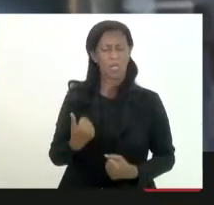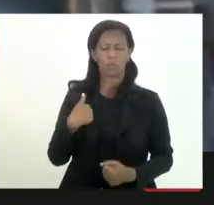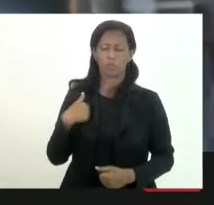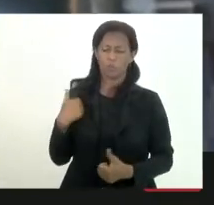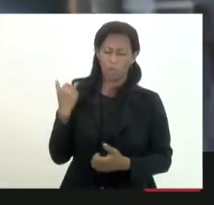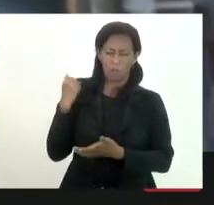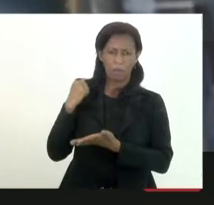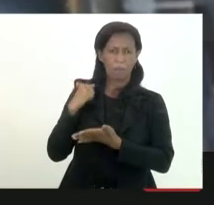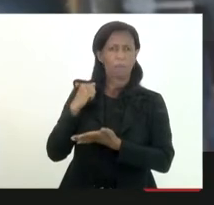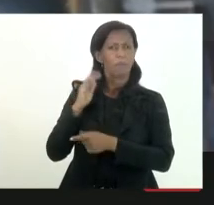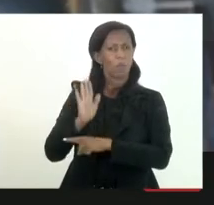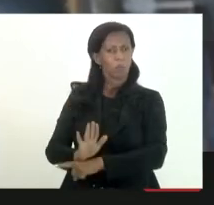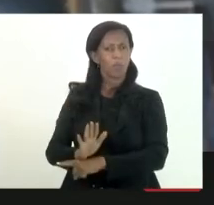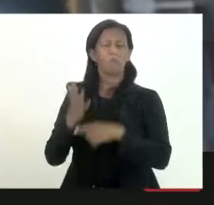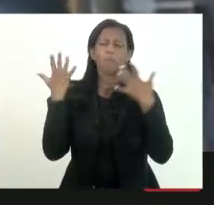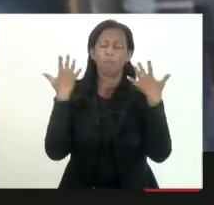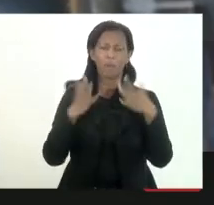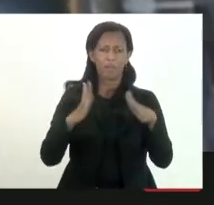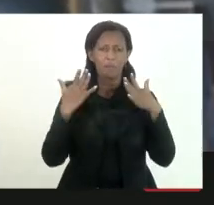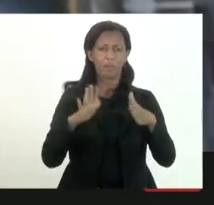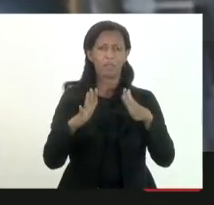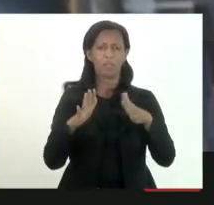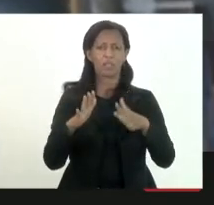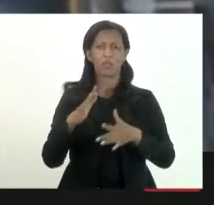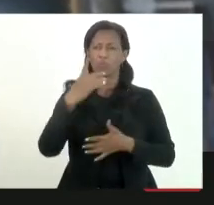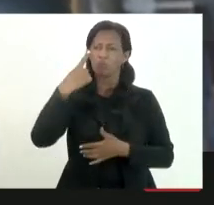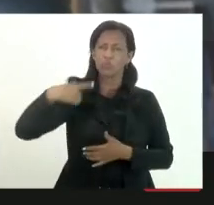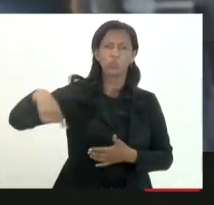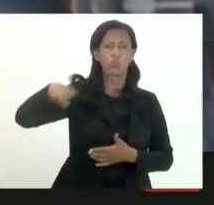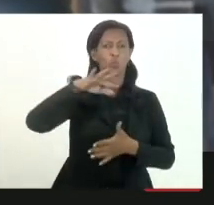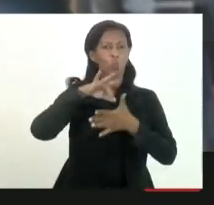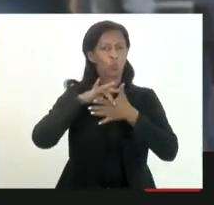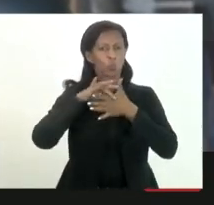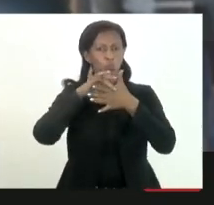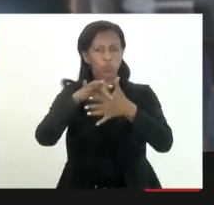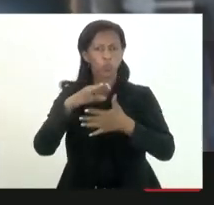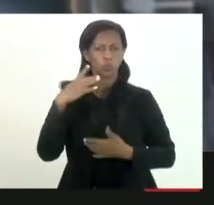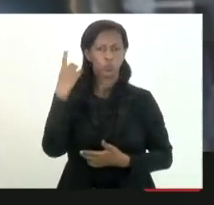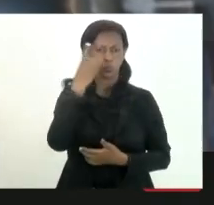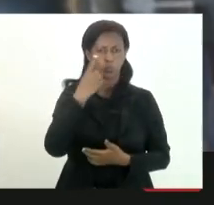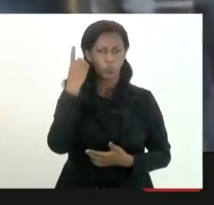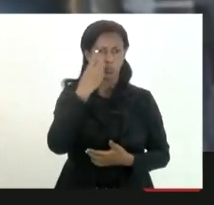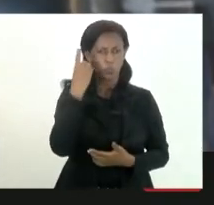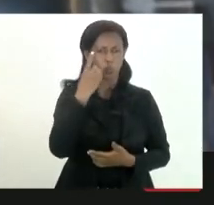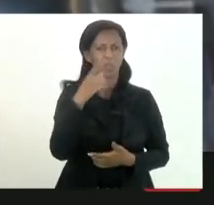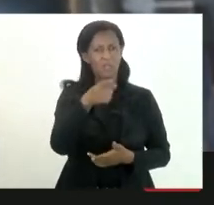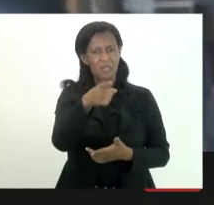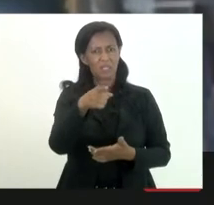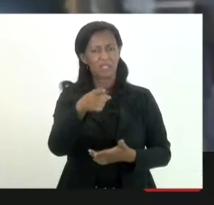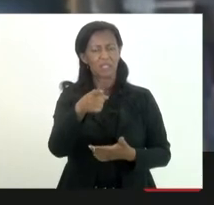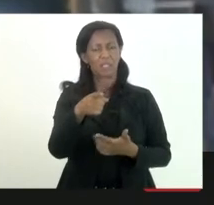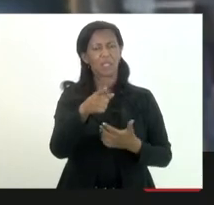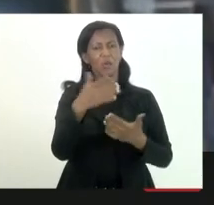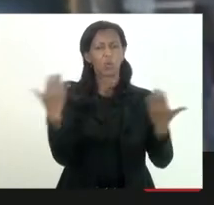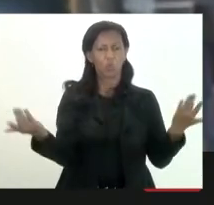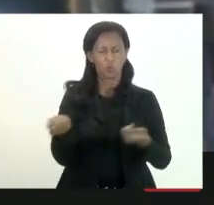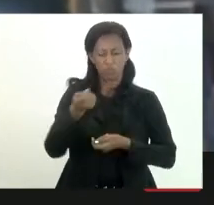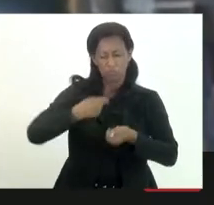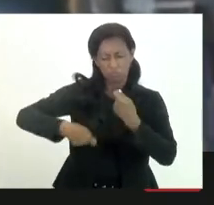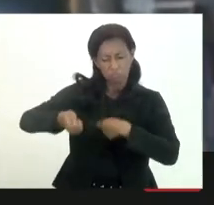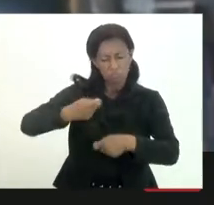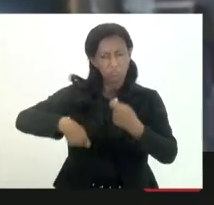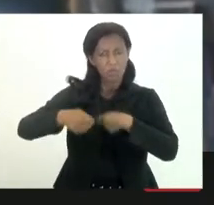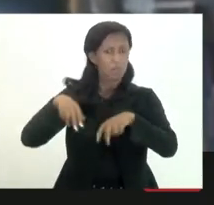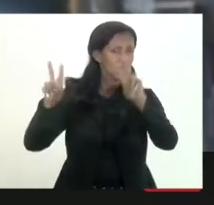e parabenizo as autoridades que estão no comando, na administração, colocando